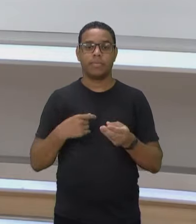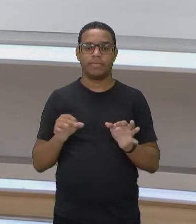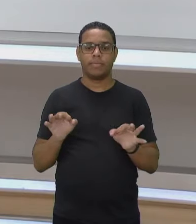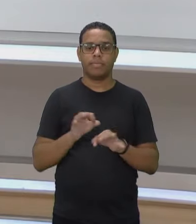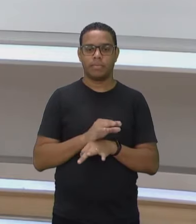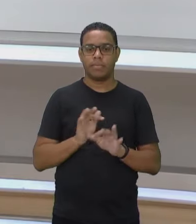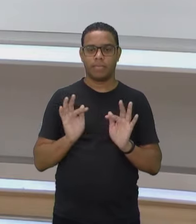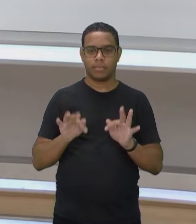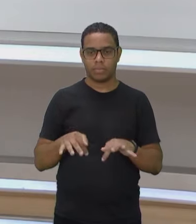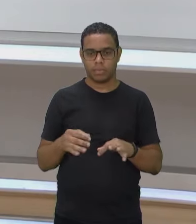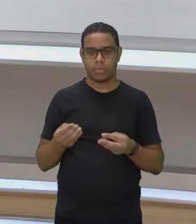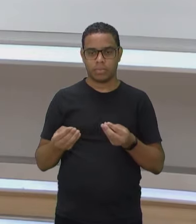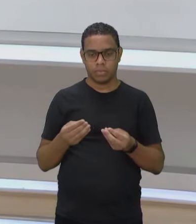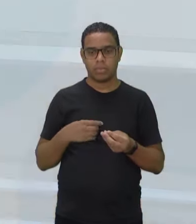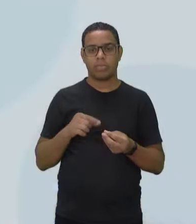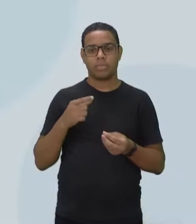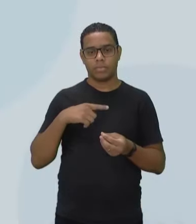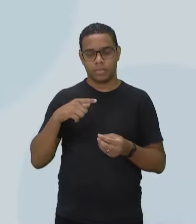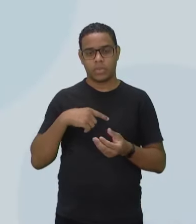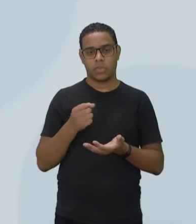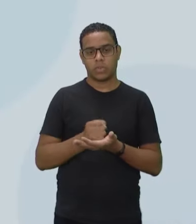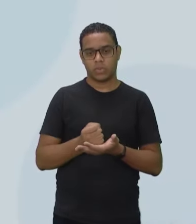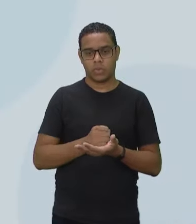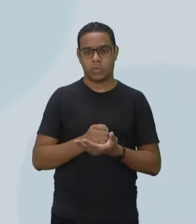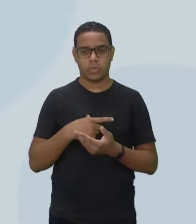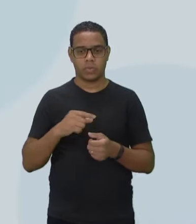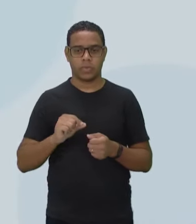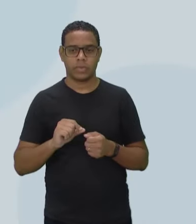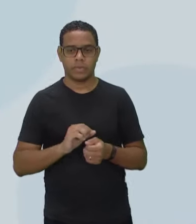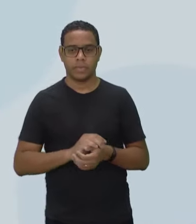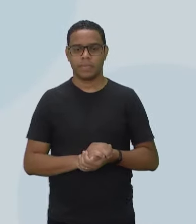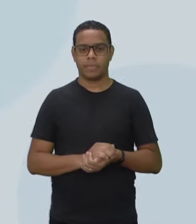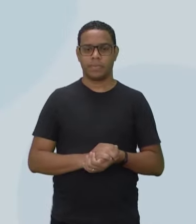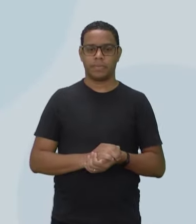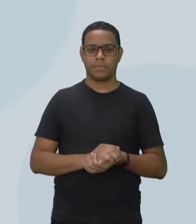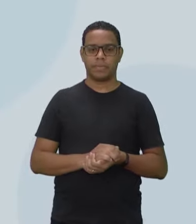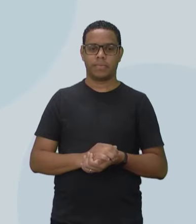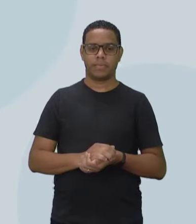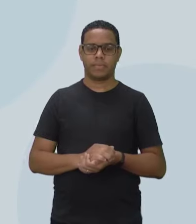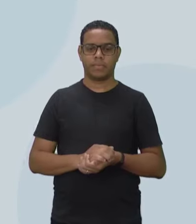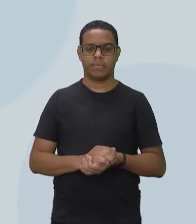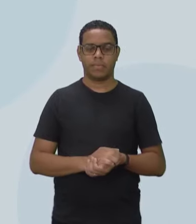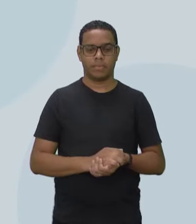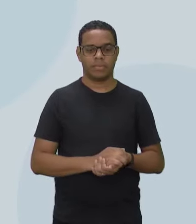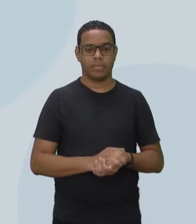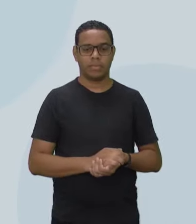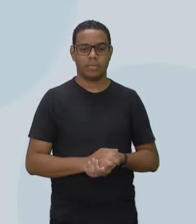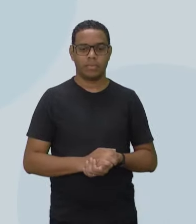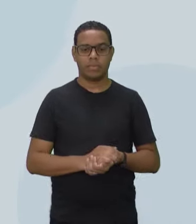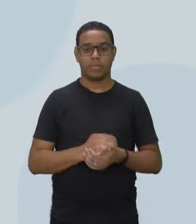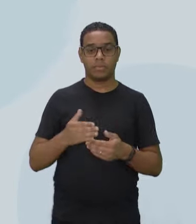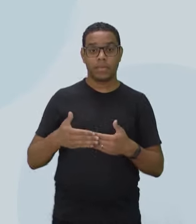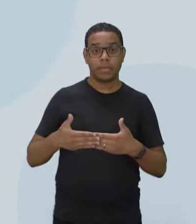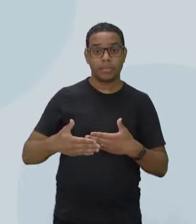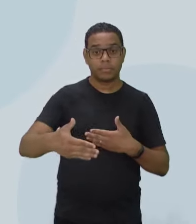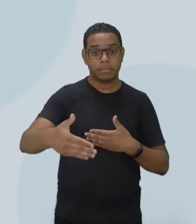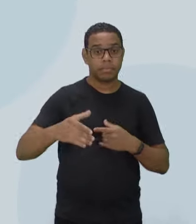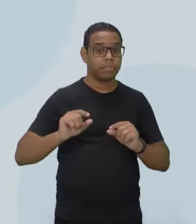aí a introdução, fizemos o jogo. Aqui a gente fez o jogo. E o que vem por